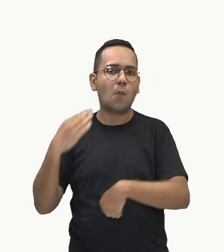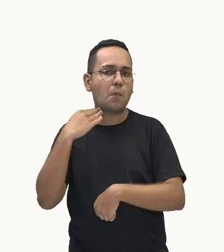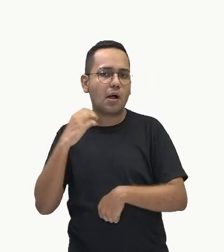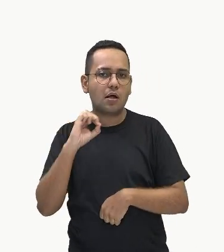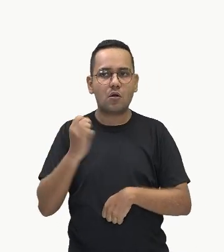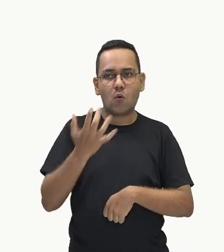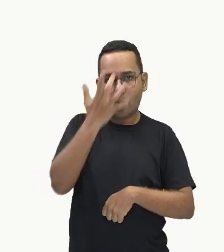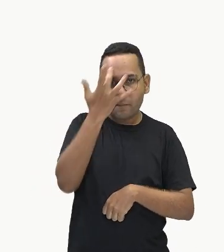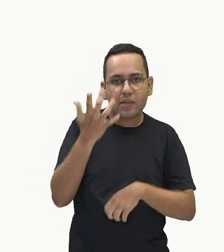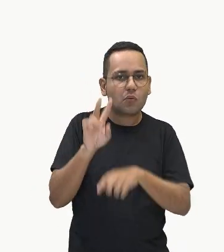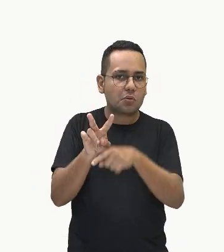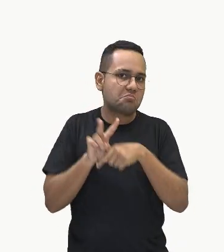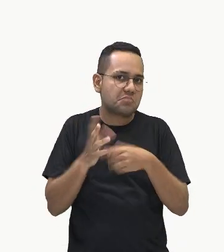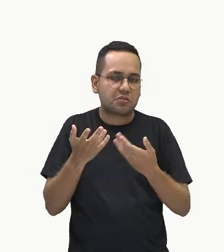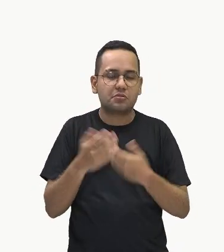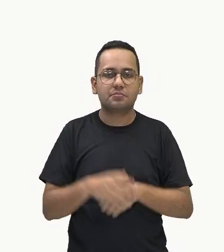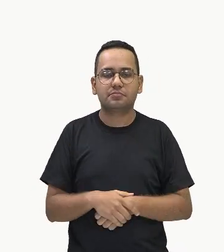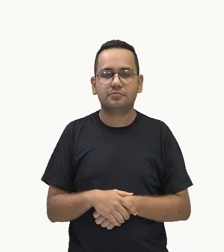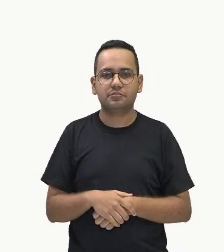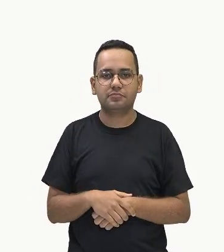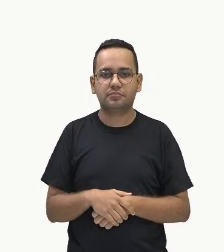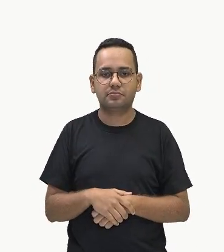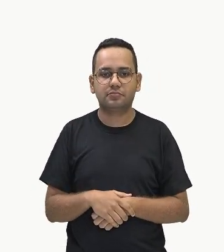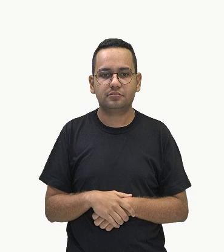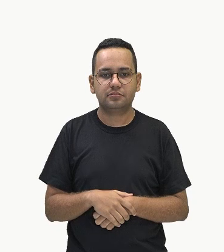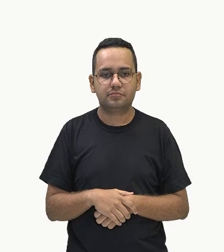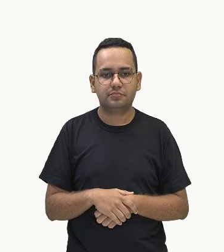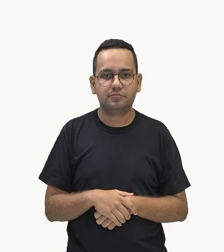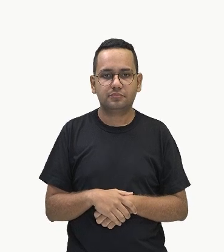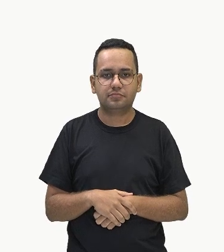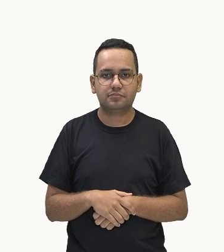emprestou o dinheiro aí para o pagamento do carro.